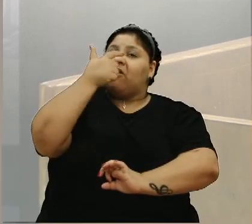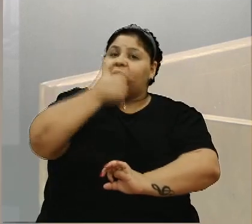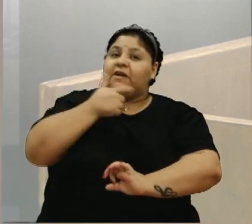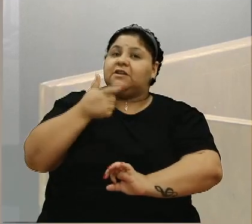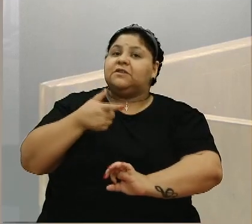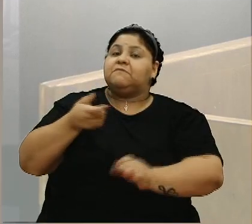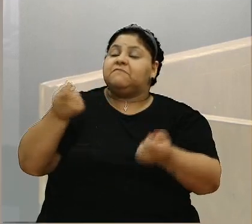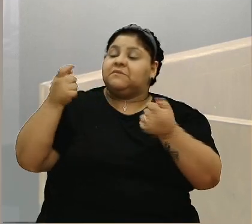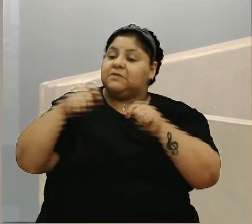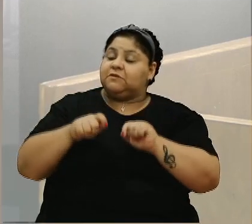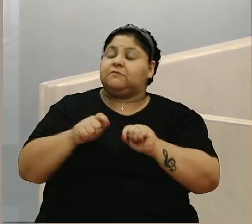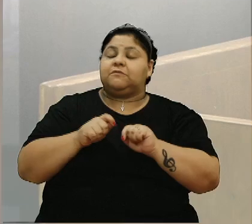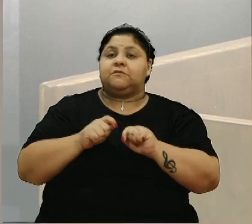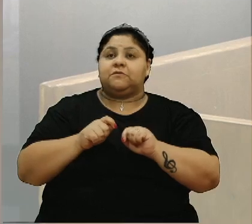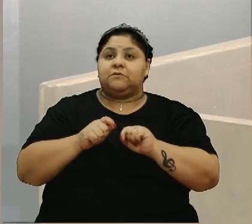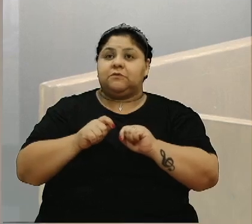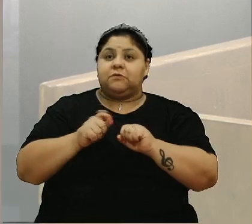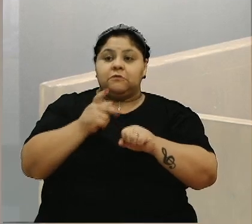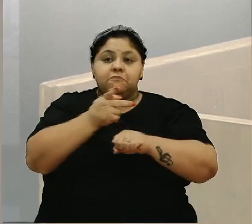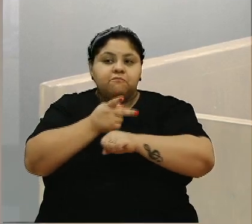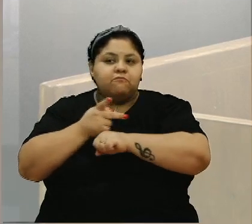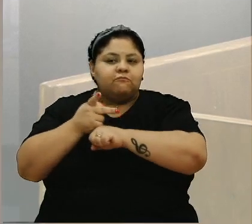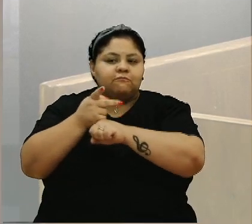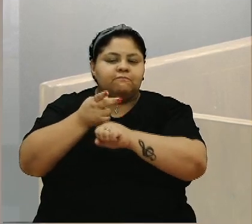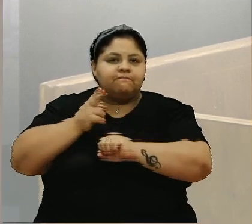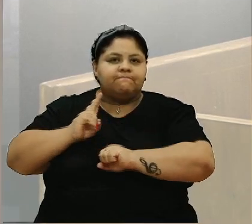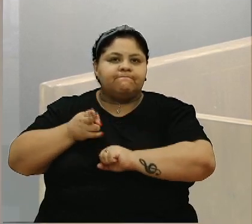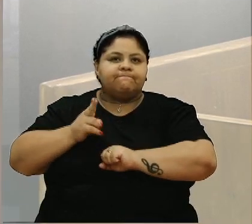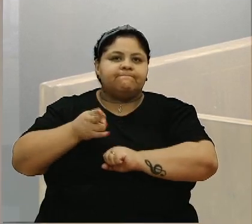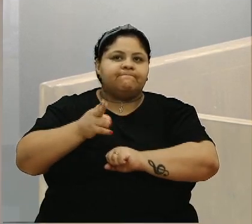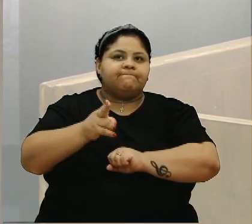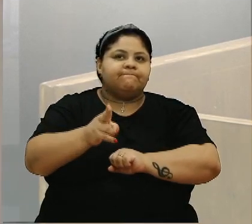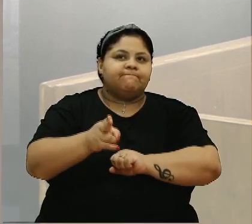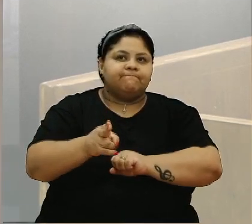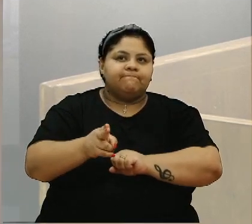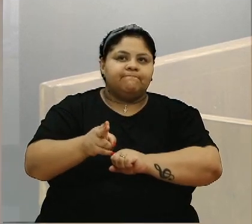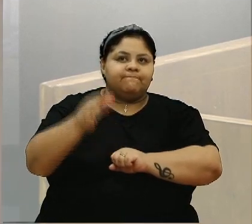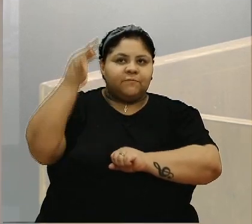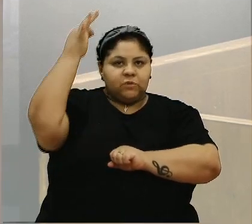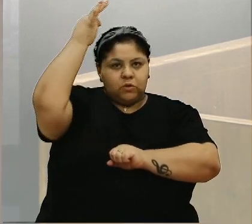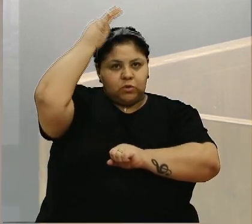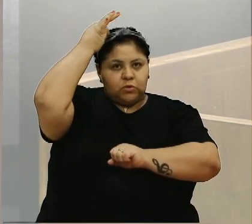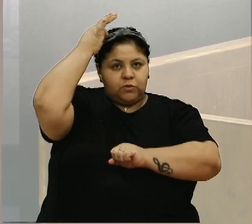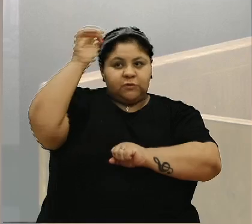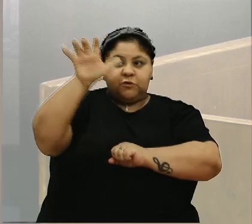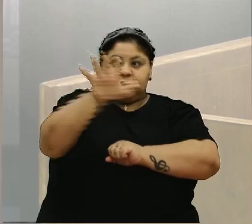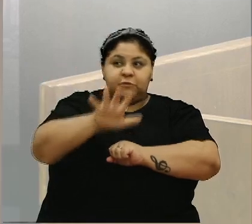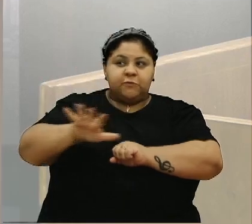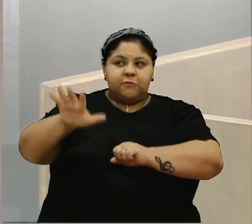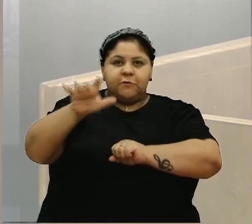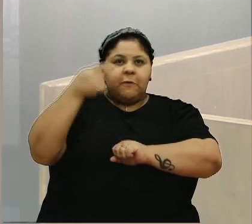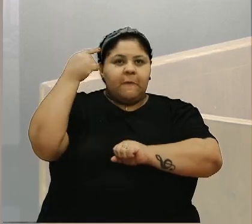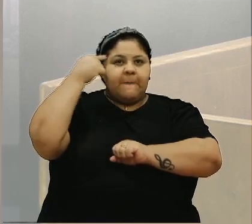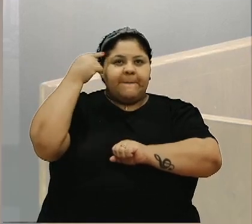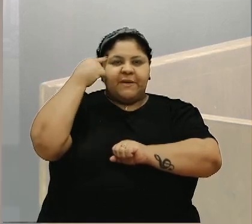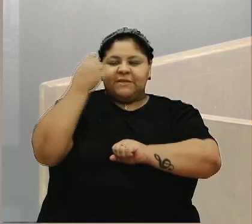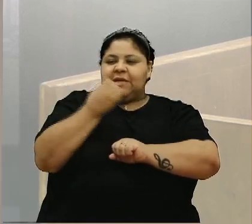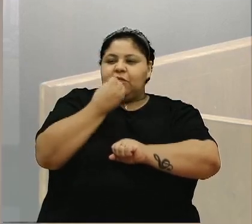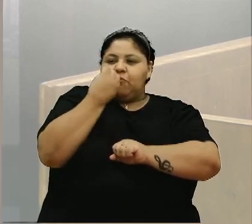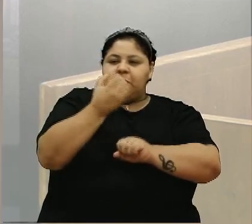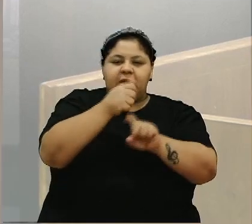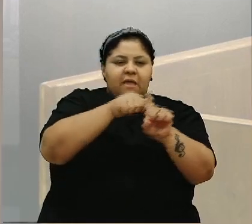precisa cada vez mais buscar sempre o espírito do coletivo, pensar no bem-estar público e